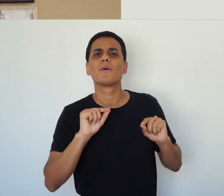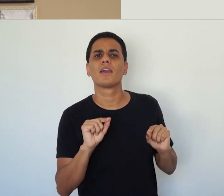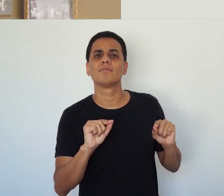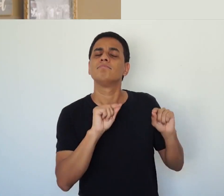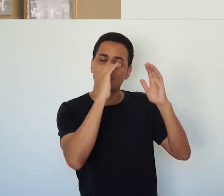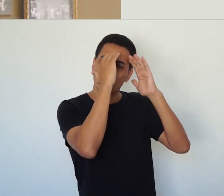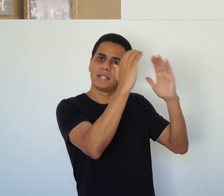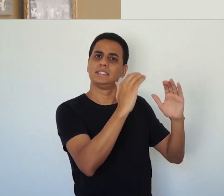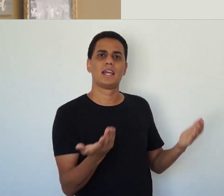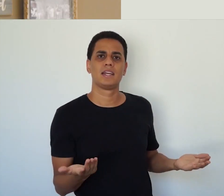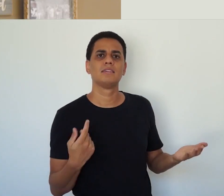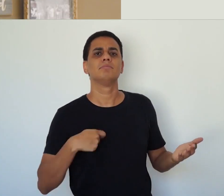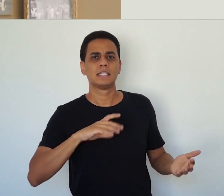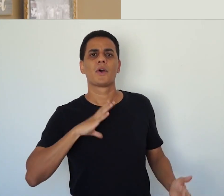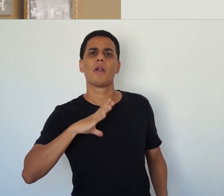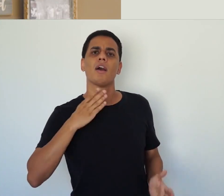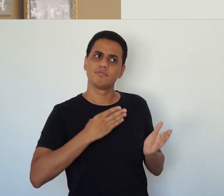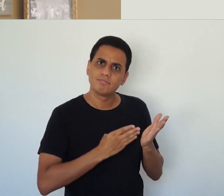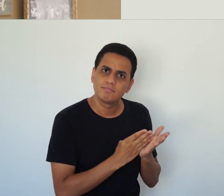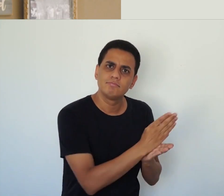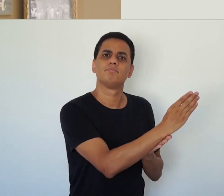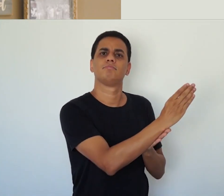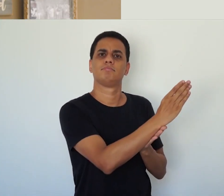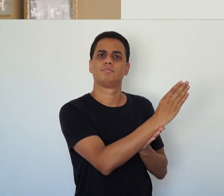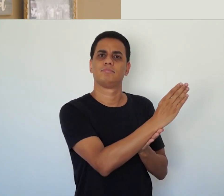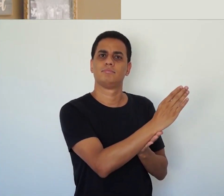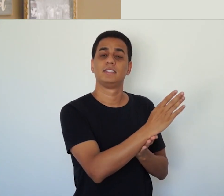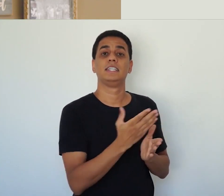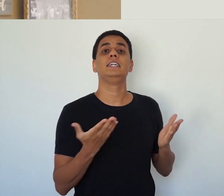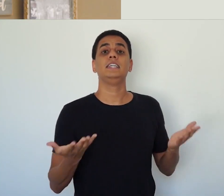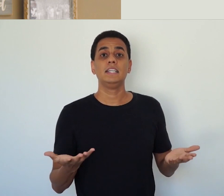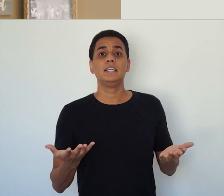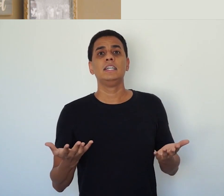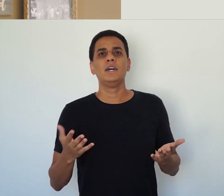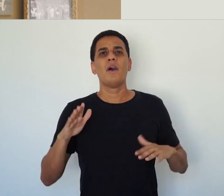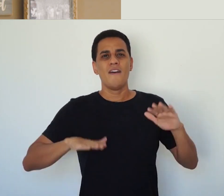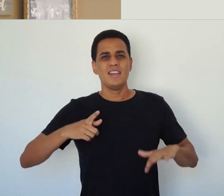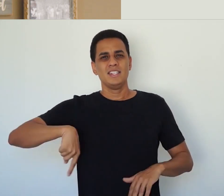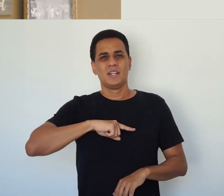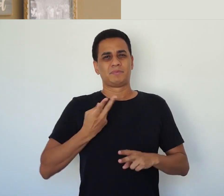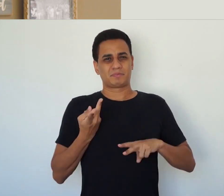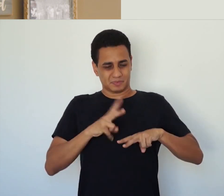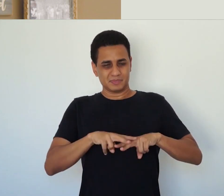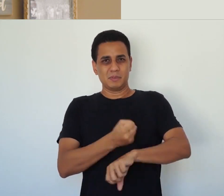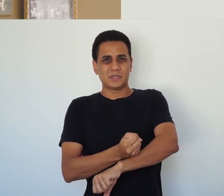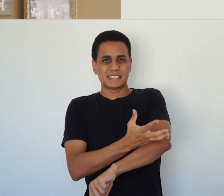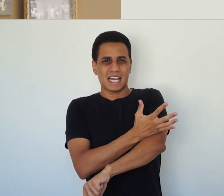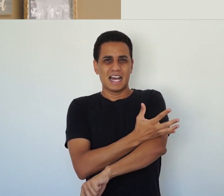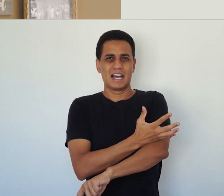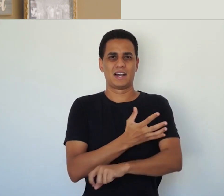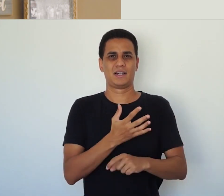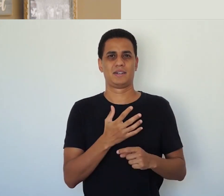e certa era ele ir na direção de Deus, era ele sair ao encontro de Deus. Sabe como nós saímos dessa